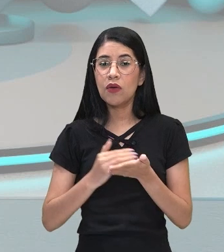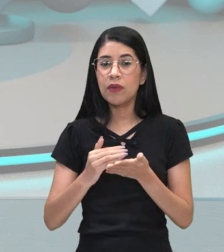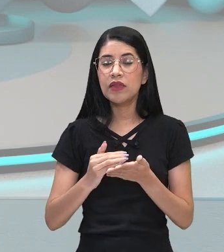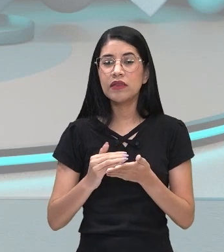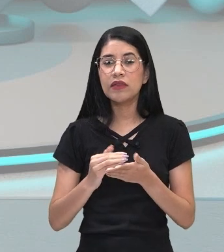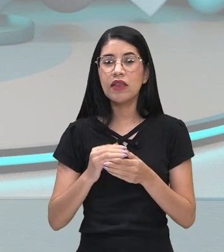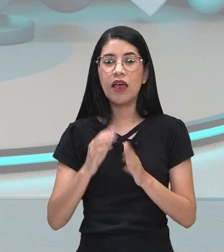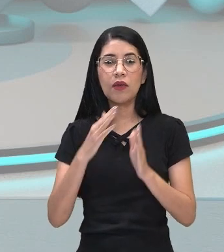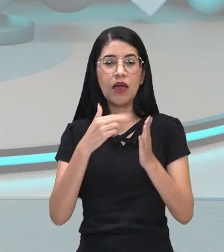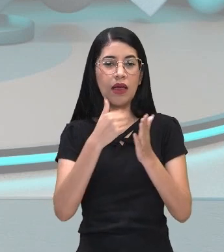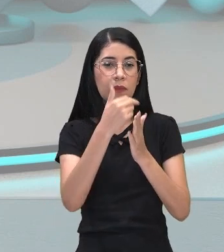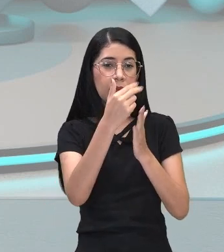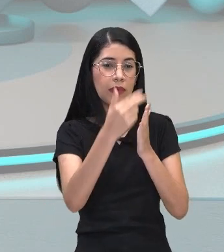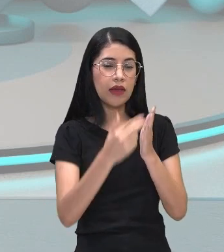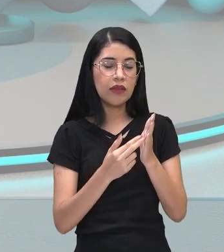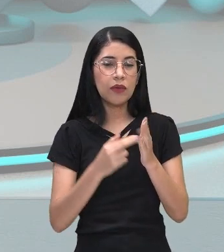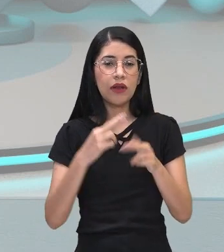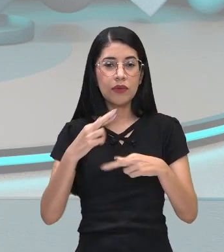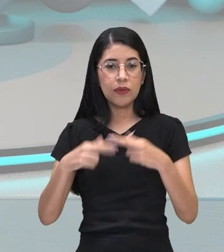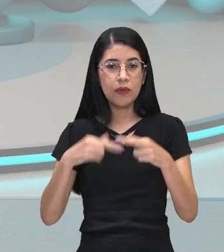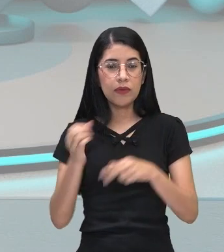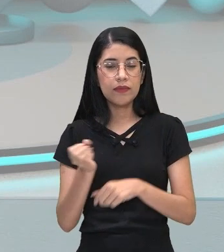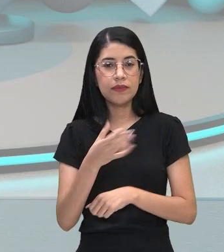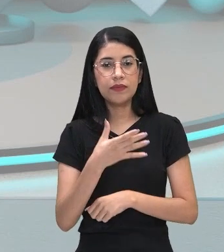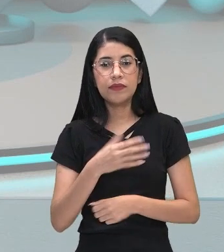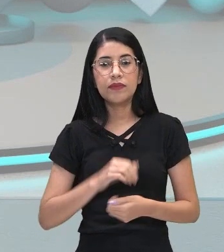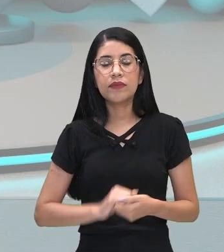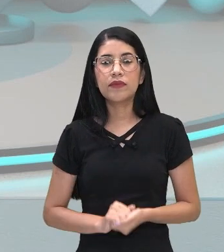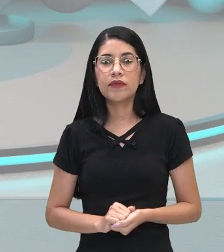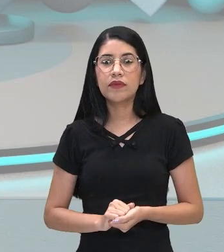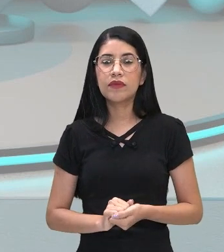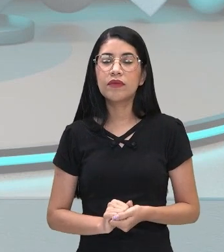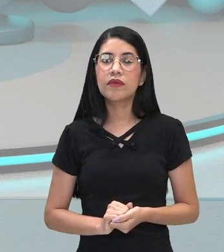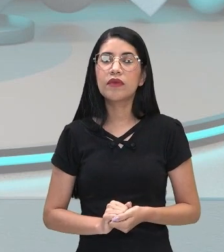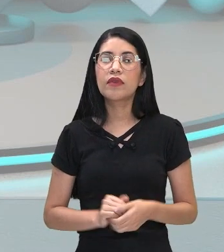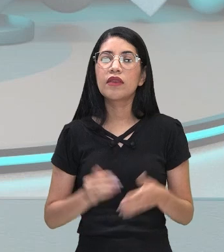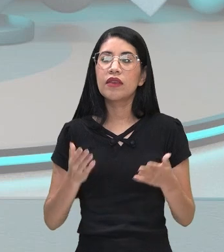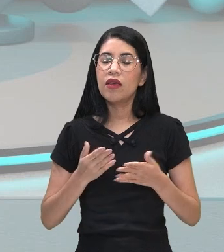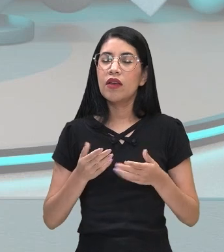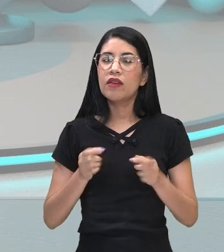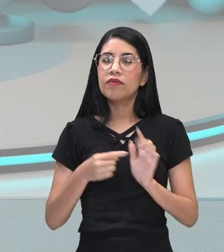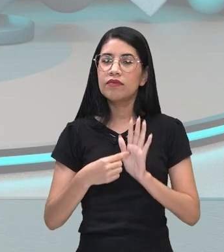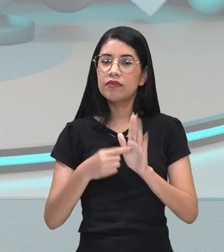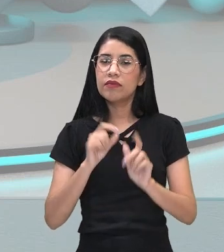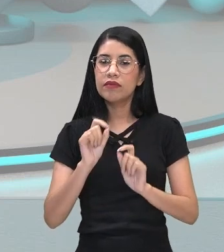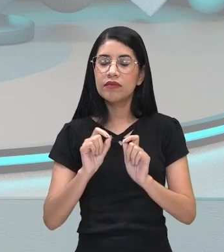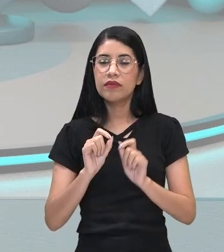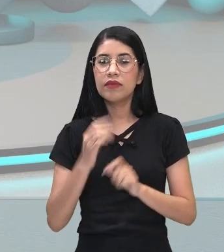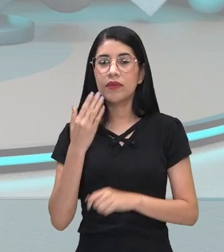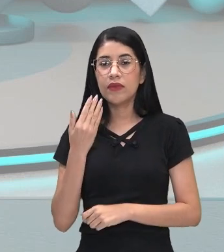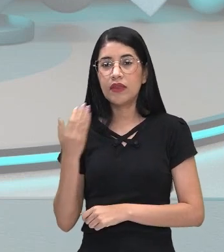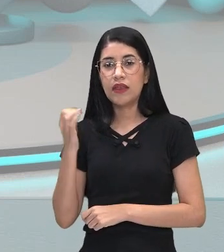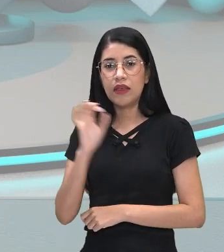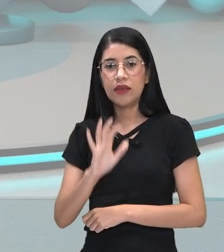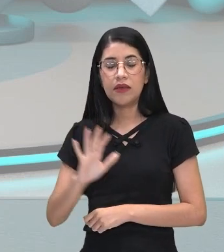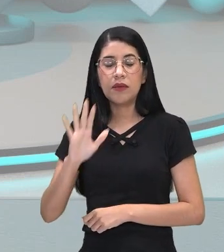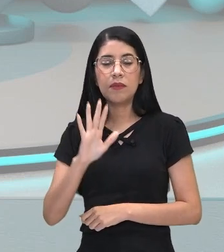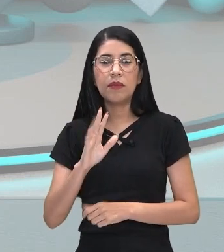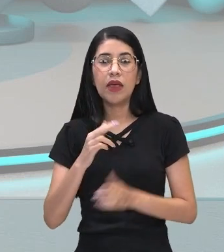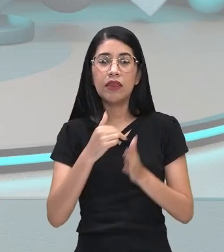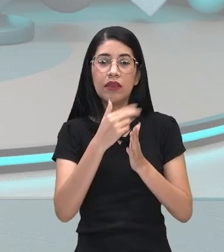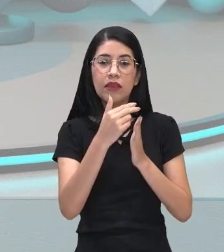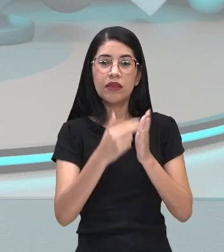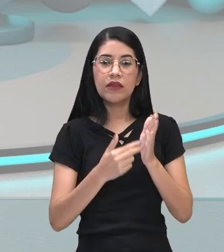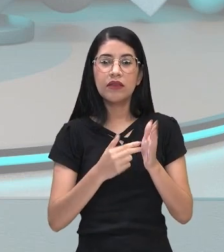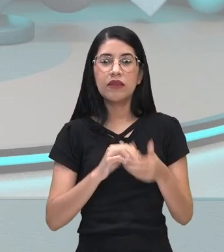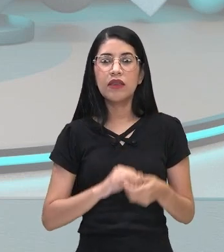à pintura do Renascimento. E vamos agora mostrar para vocês essa pintura aqui de Giotto.